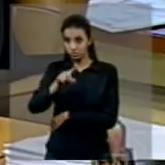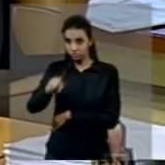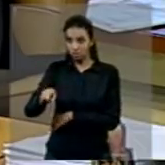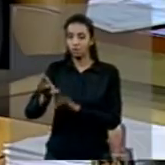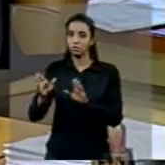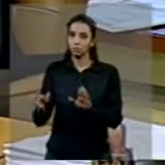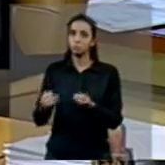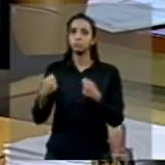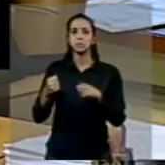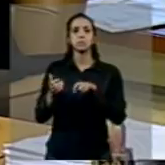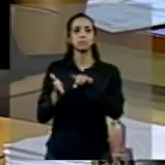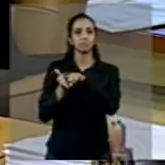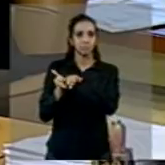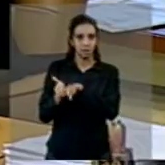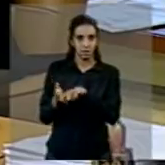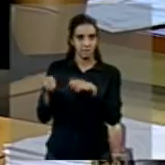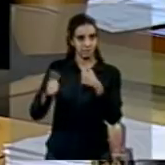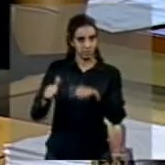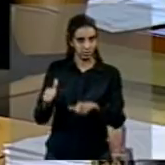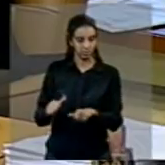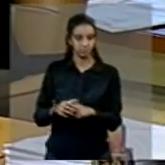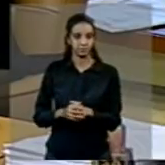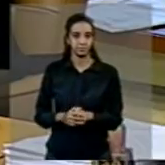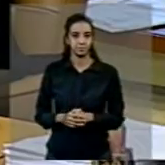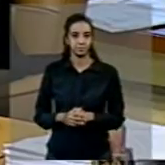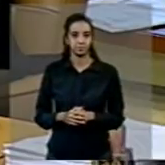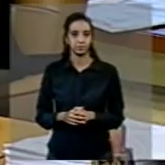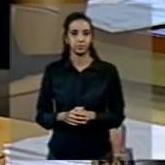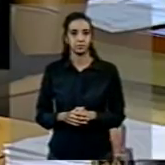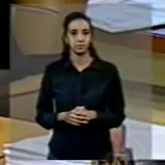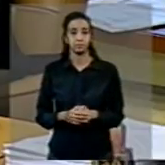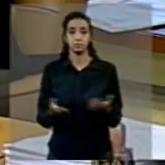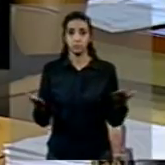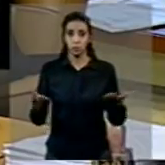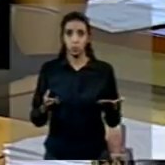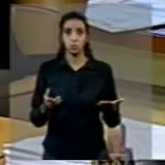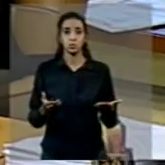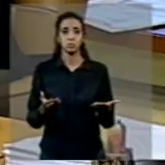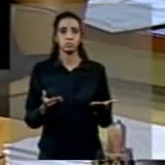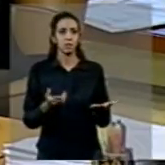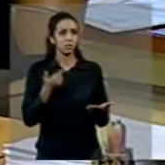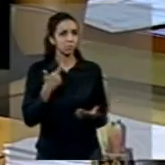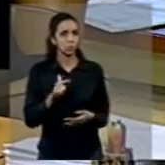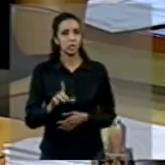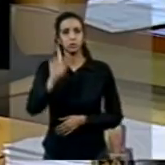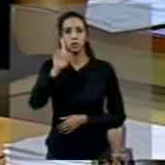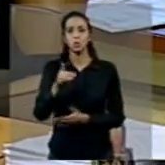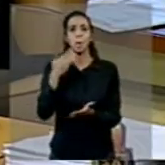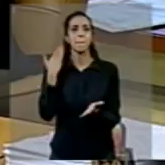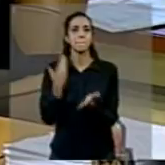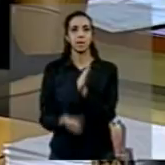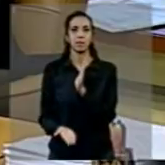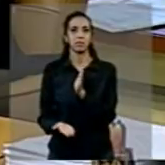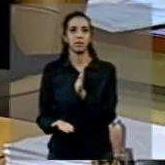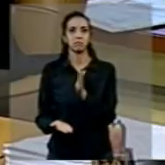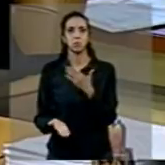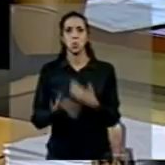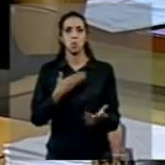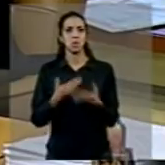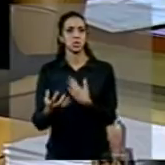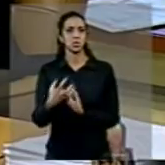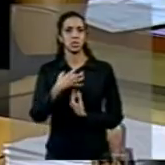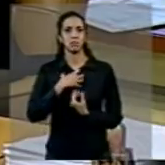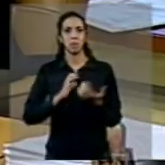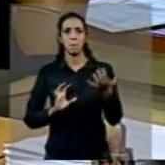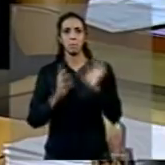instaurado. Não há, ao menos do que se tem hoje nos autos, perda de um direito sem justificativa,